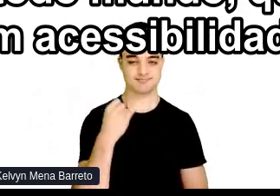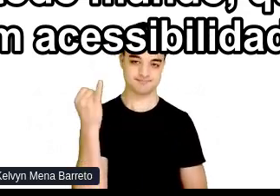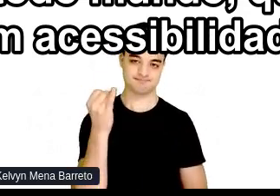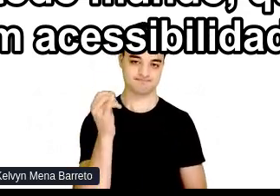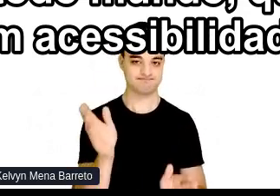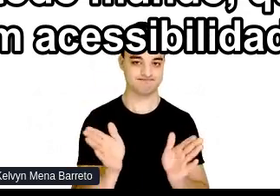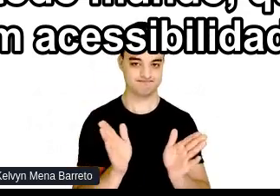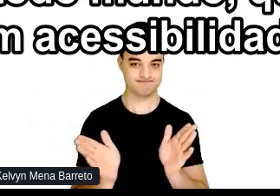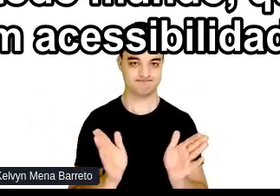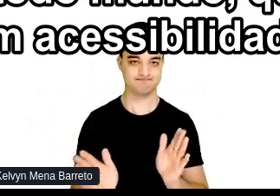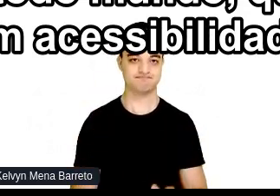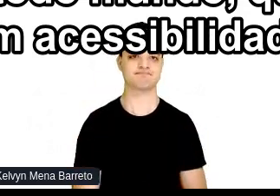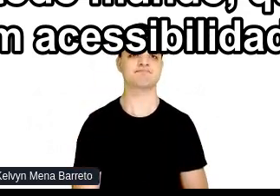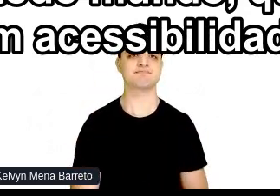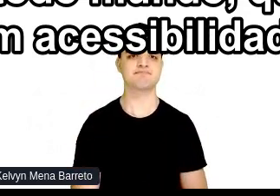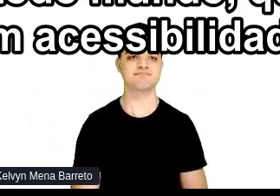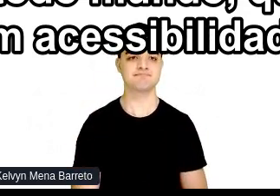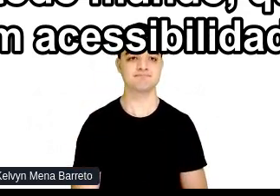seguros.